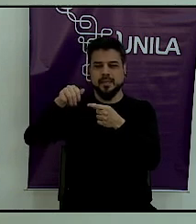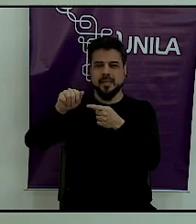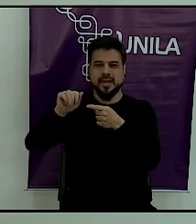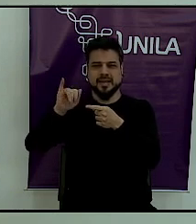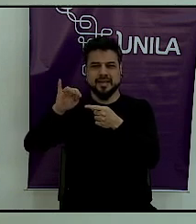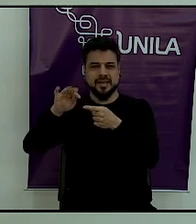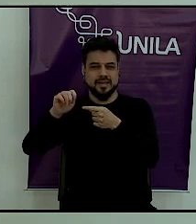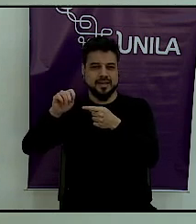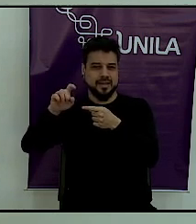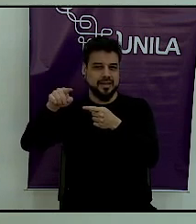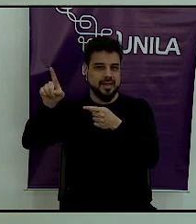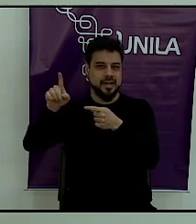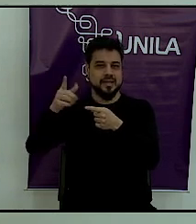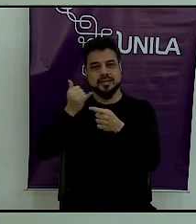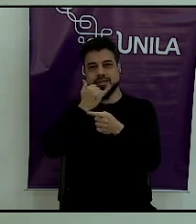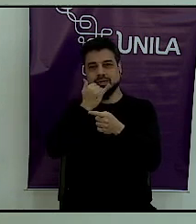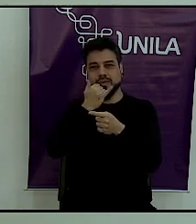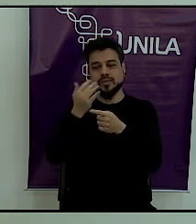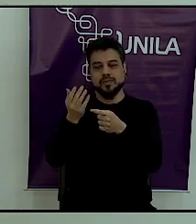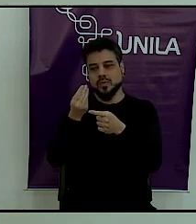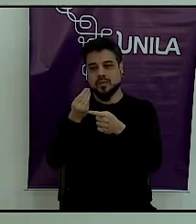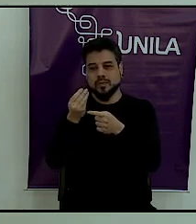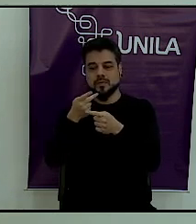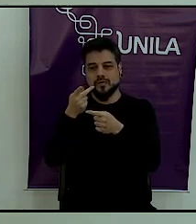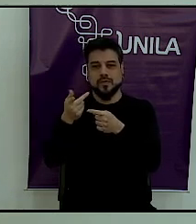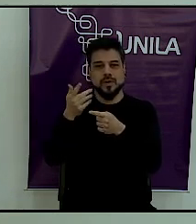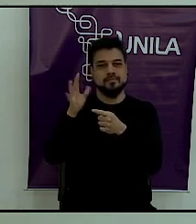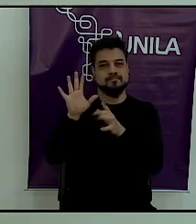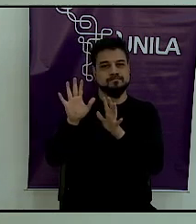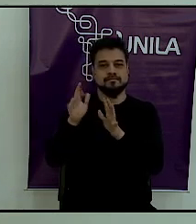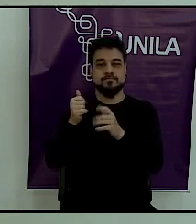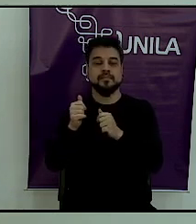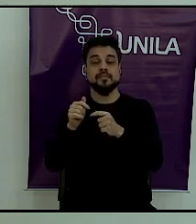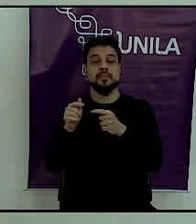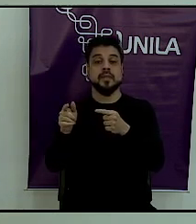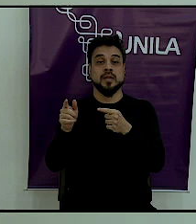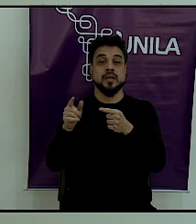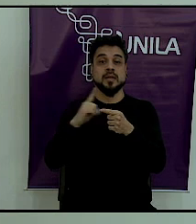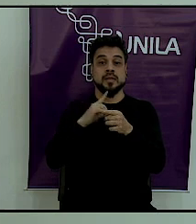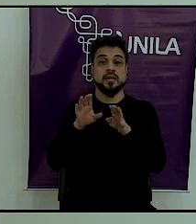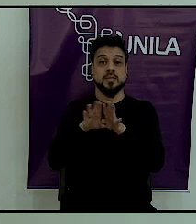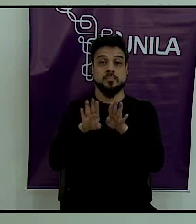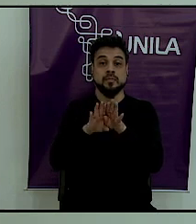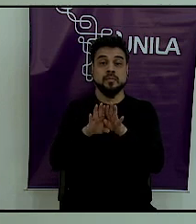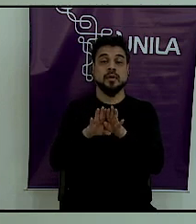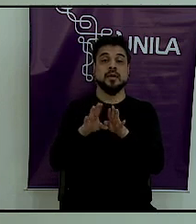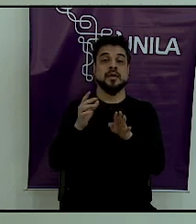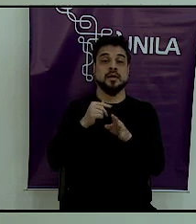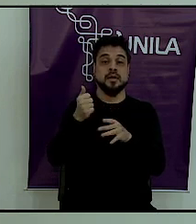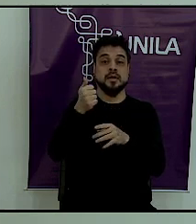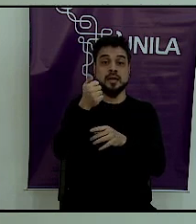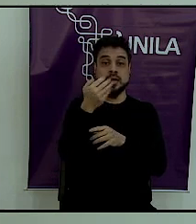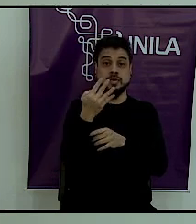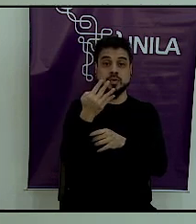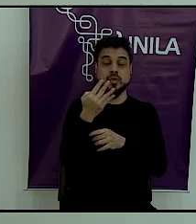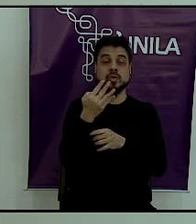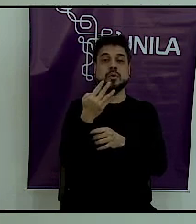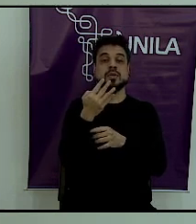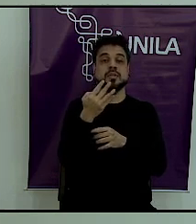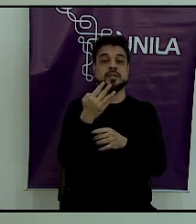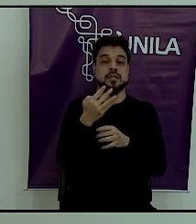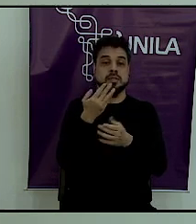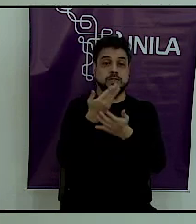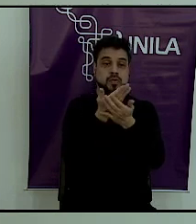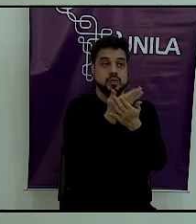uma vez, me desculpem pela pronúncia, né? E também 14 estudantes internacionais, sendo 9 do Paraguai